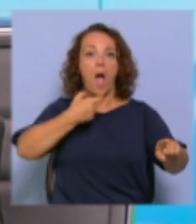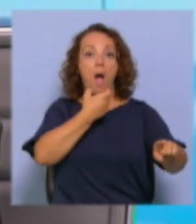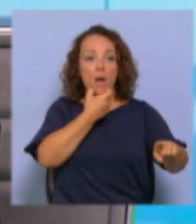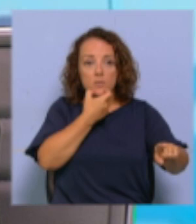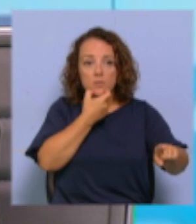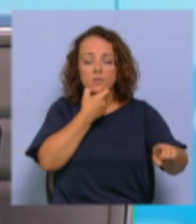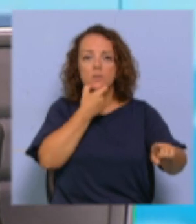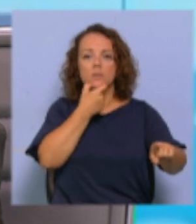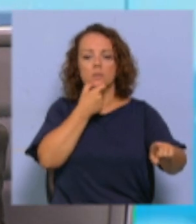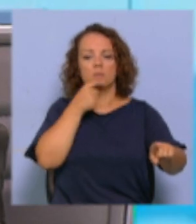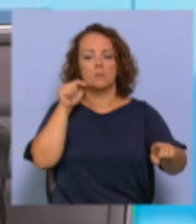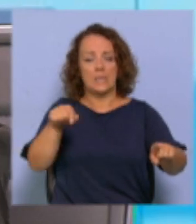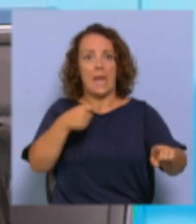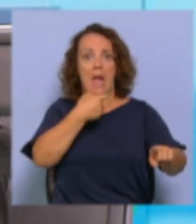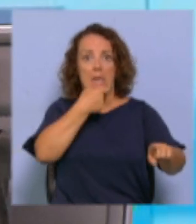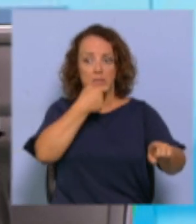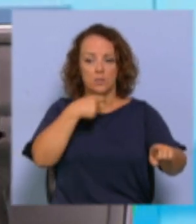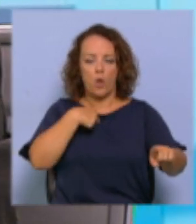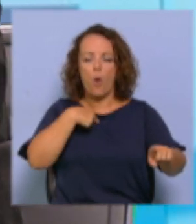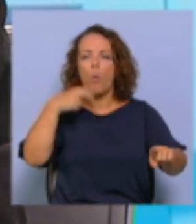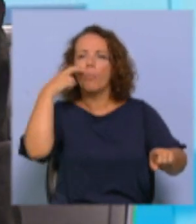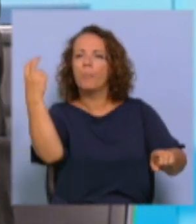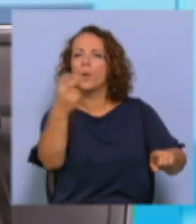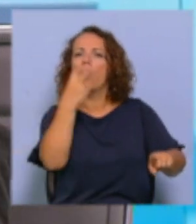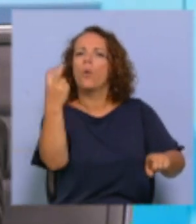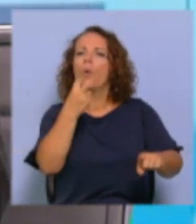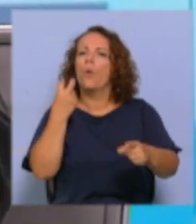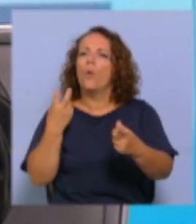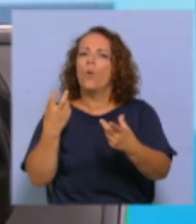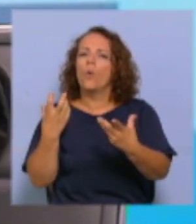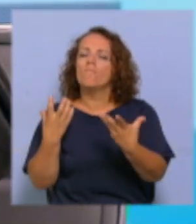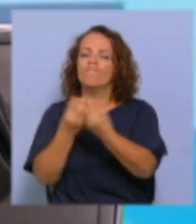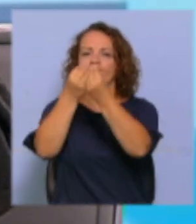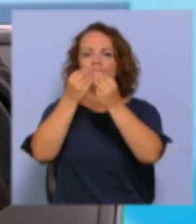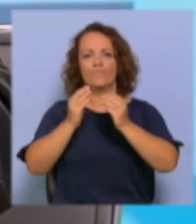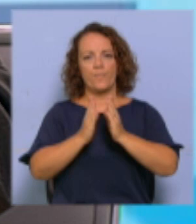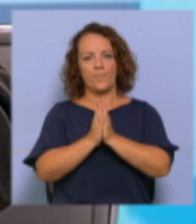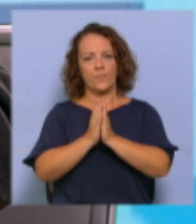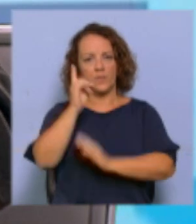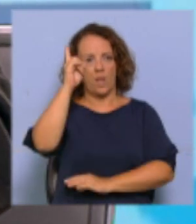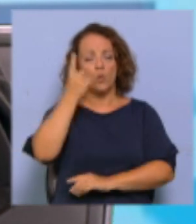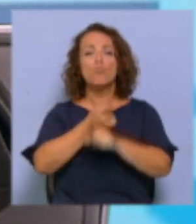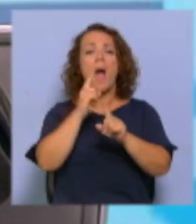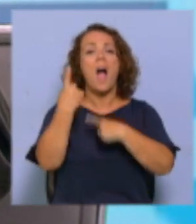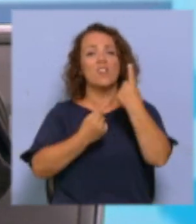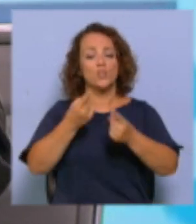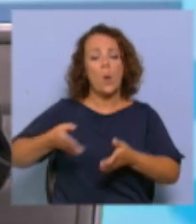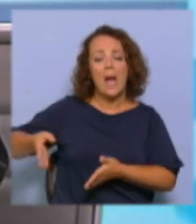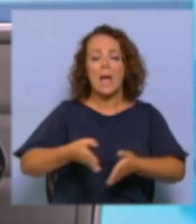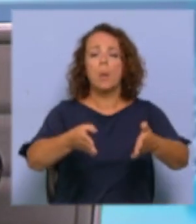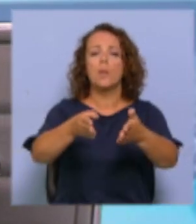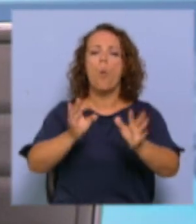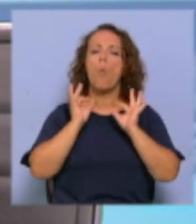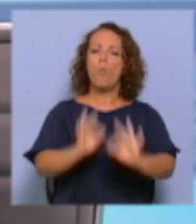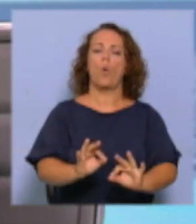desta procura de Deus, por caminhos que muitas vezes não estão padronizados, não estão